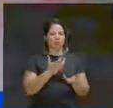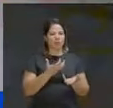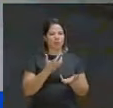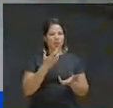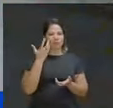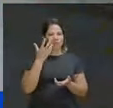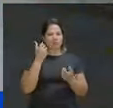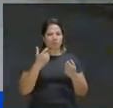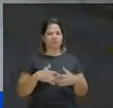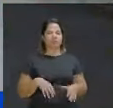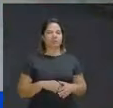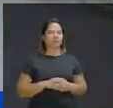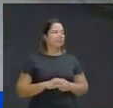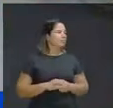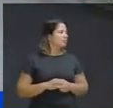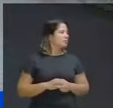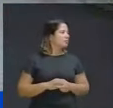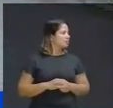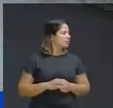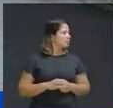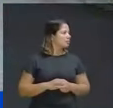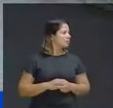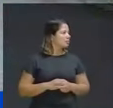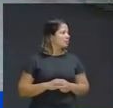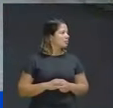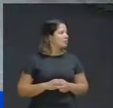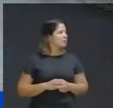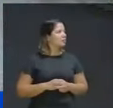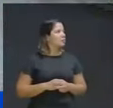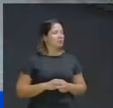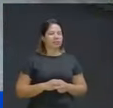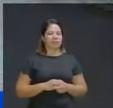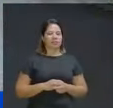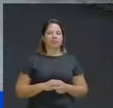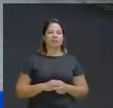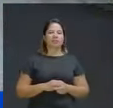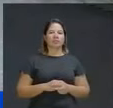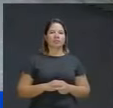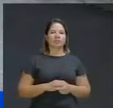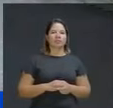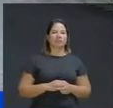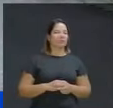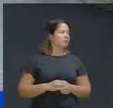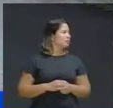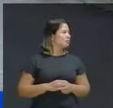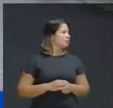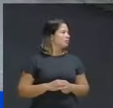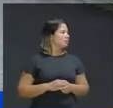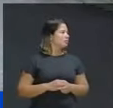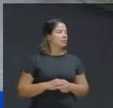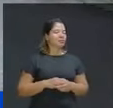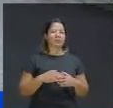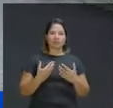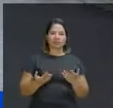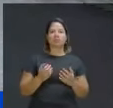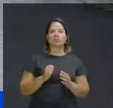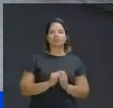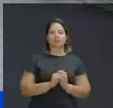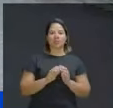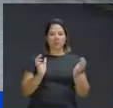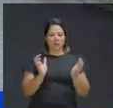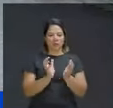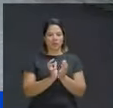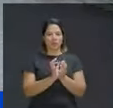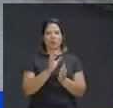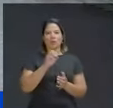Paula? Sim, presidente, eu gostaria. Em mais ampla Palavra do com Vossa plenário. Excelência. Bom, ínclitos pares, a Ouvidoria Judicial